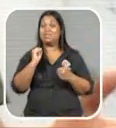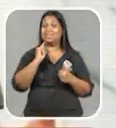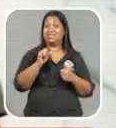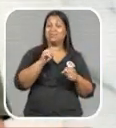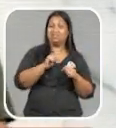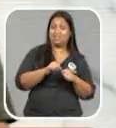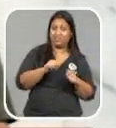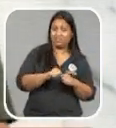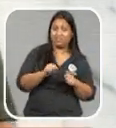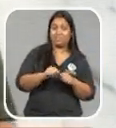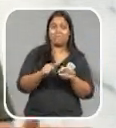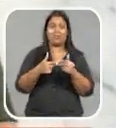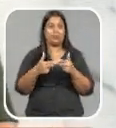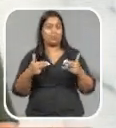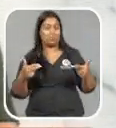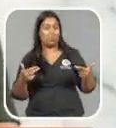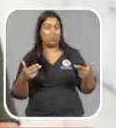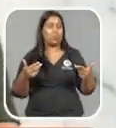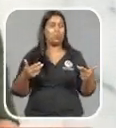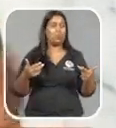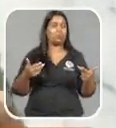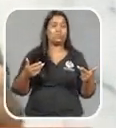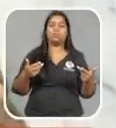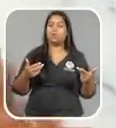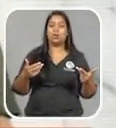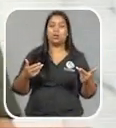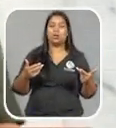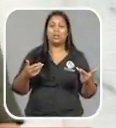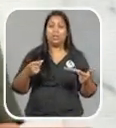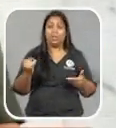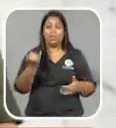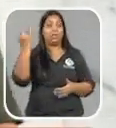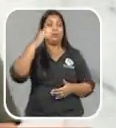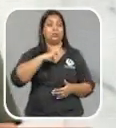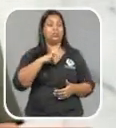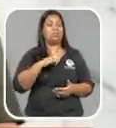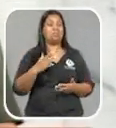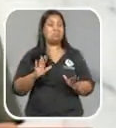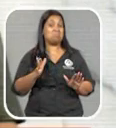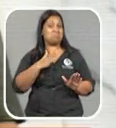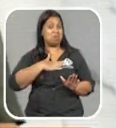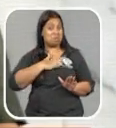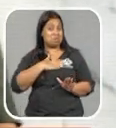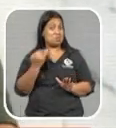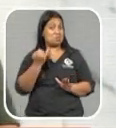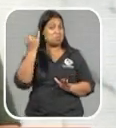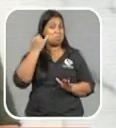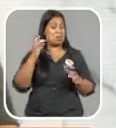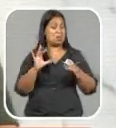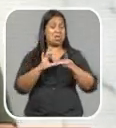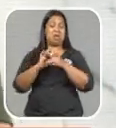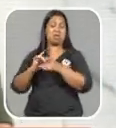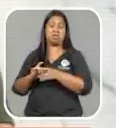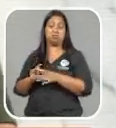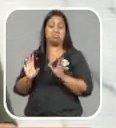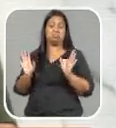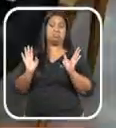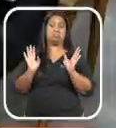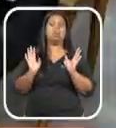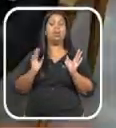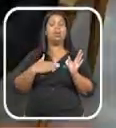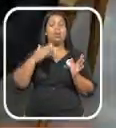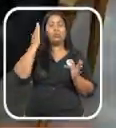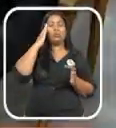público, republicano, que seja importante, para mim não tem importância fazer alianças pontuais. Eu sei onde eu quero chegar. Até porque a gente